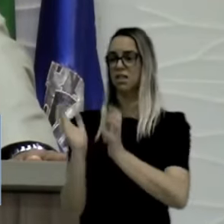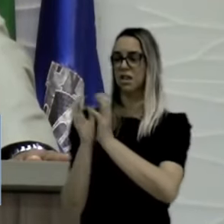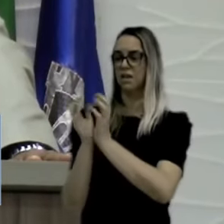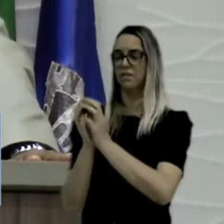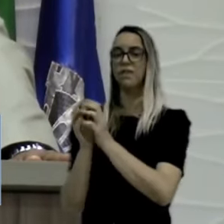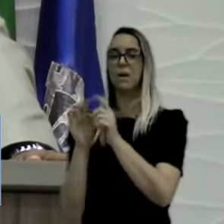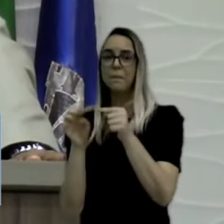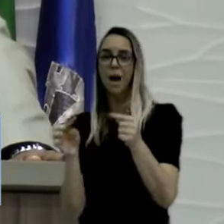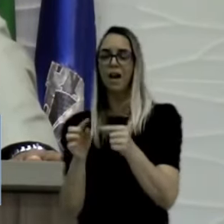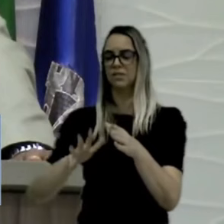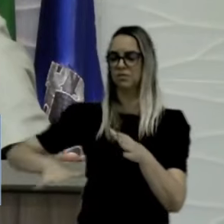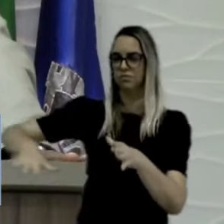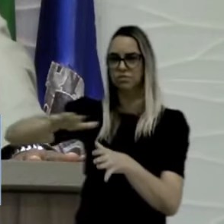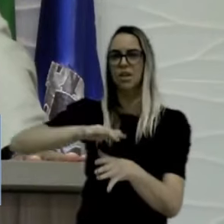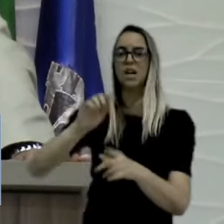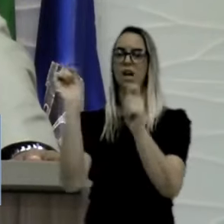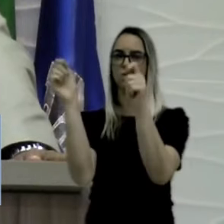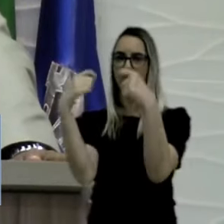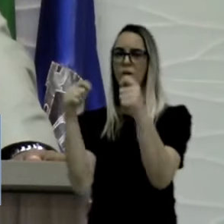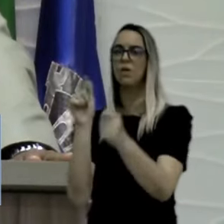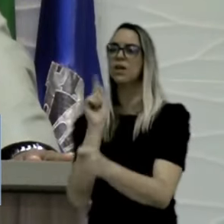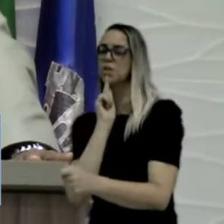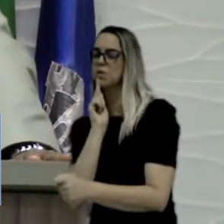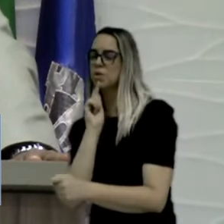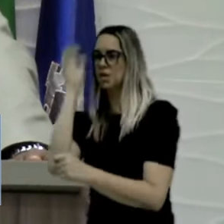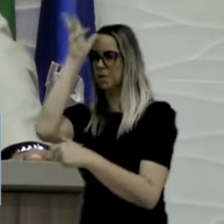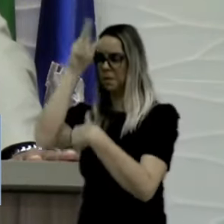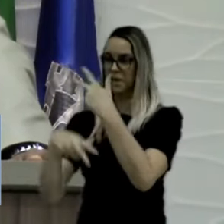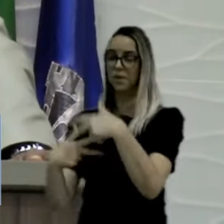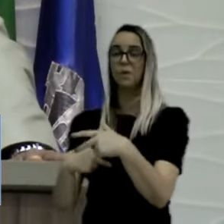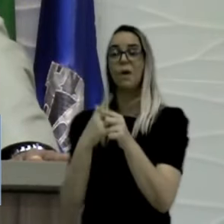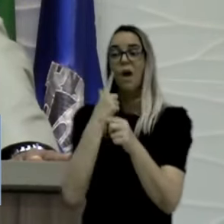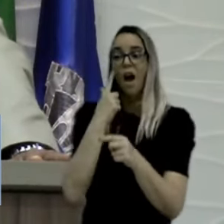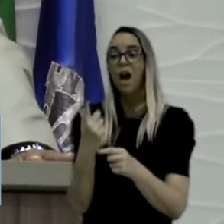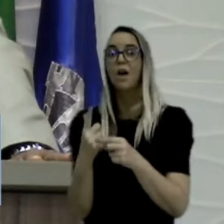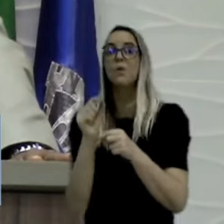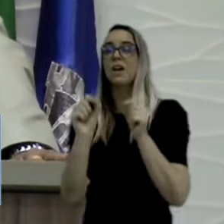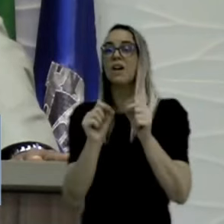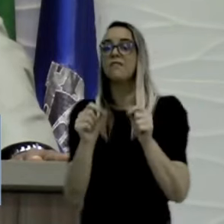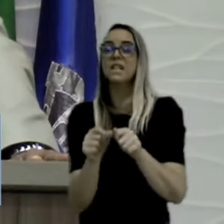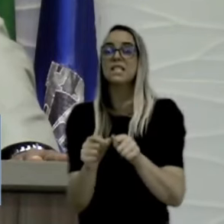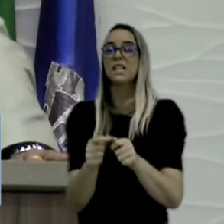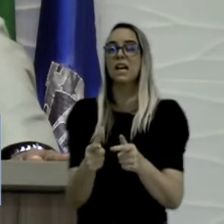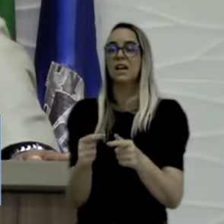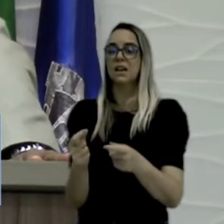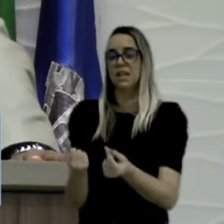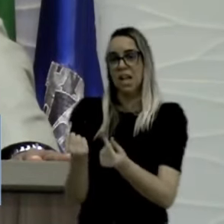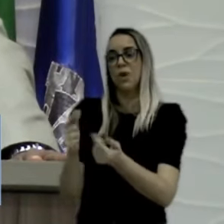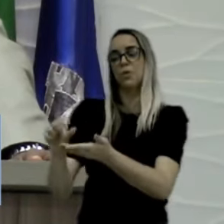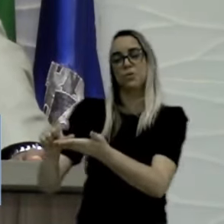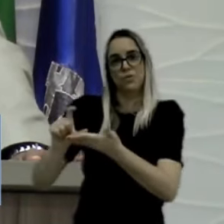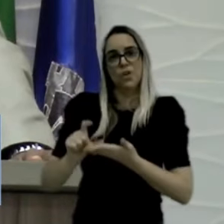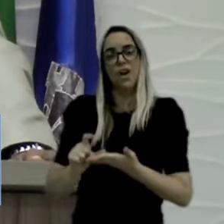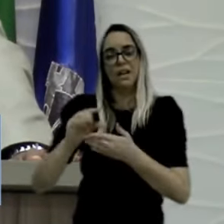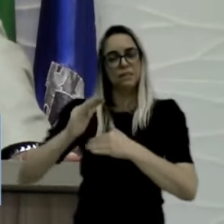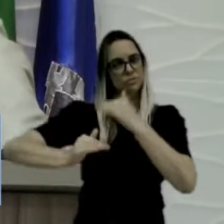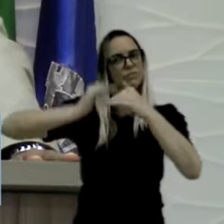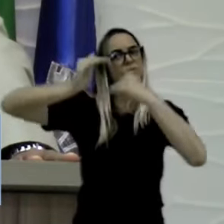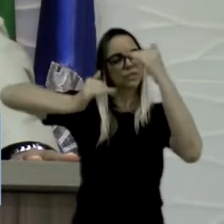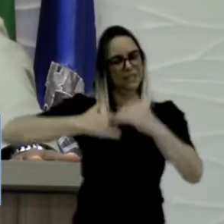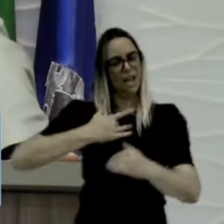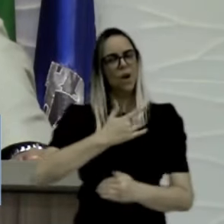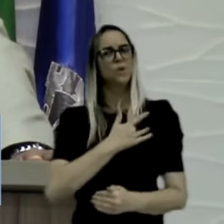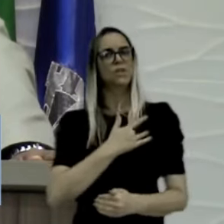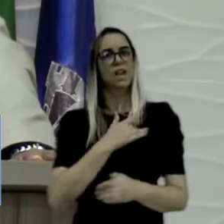Agreste, Caruaru, Garanhuns, São Bento do Una, veja o que pode fazer, manda a verba para a nossa cidade crescer na hora da saúde, que do jeito que está